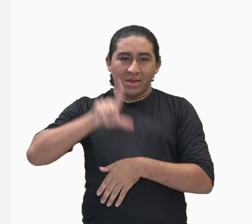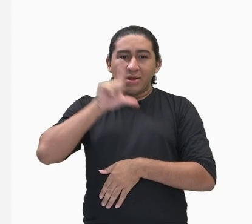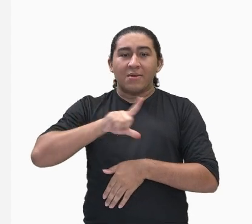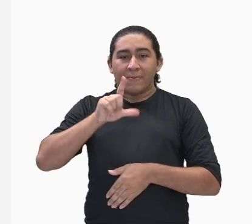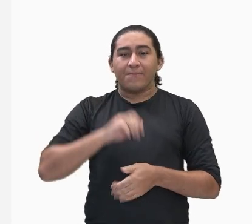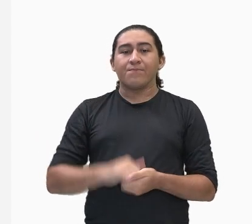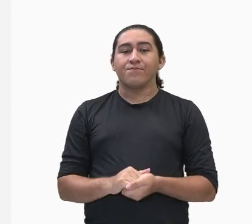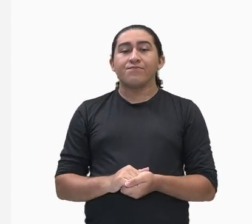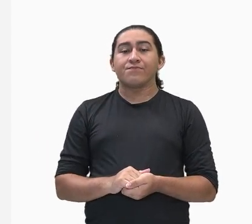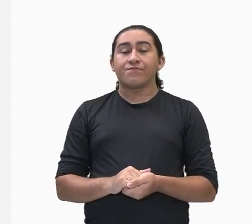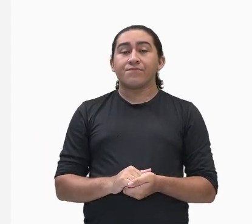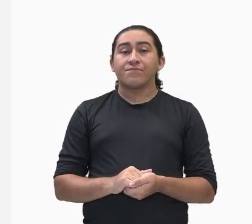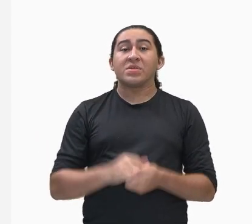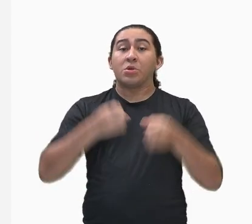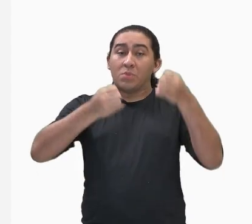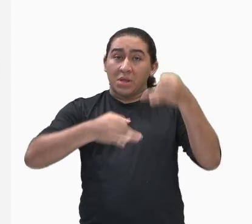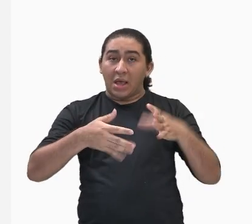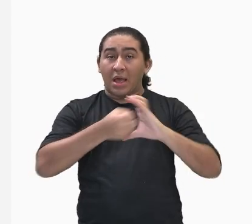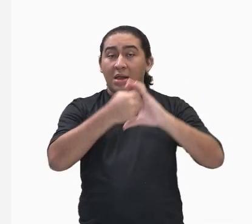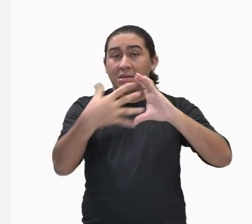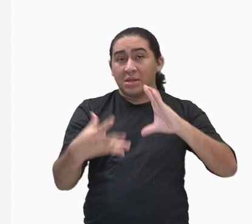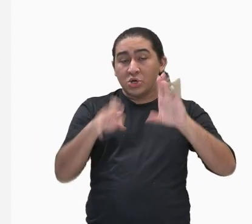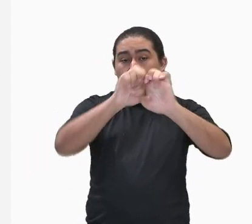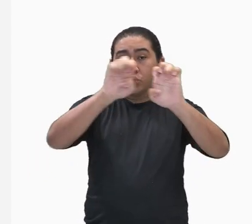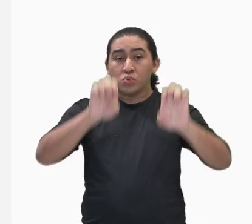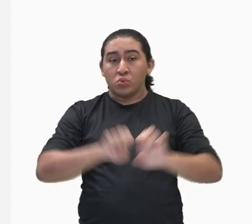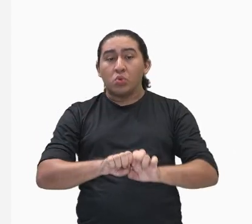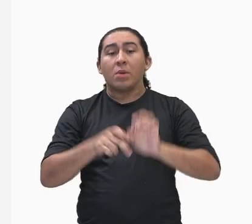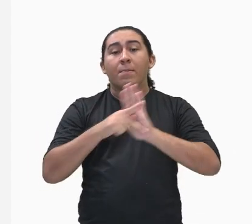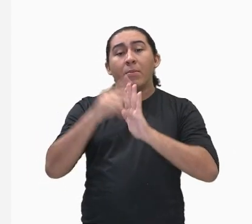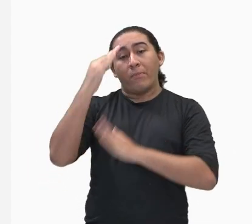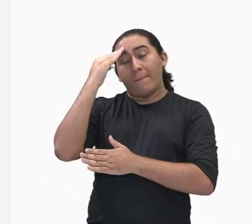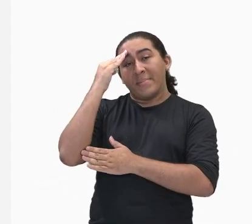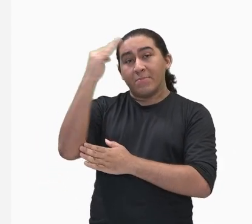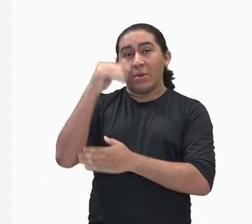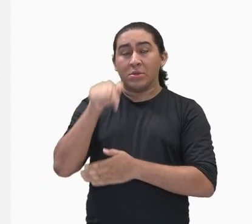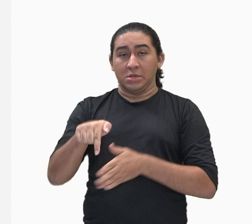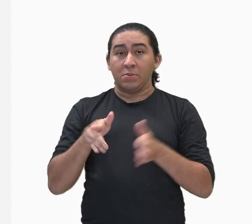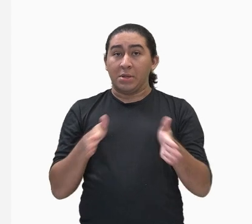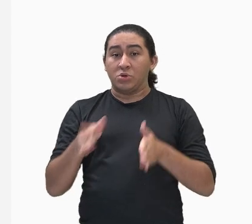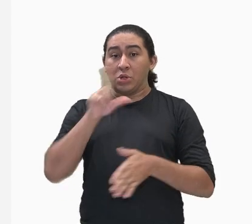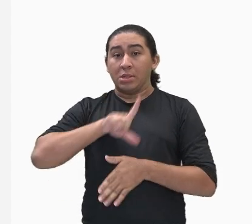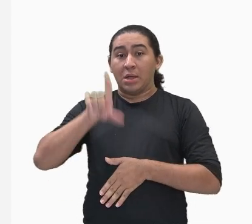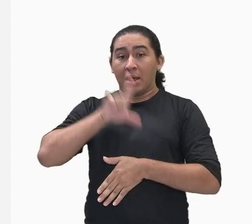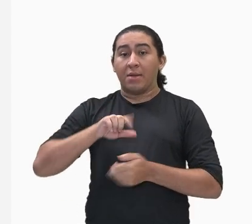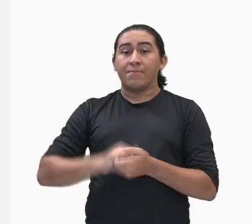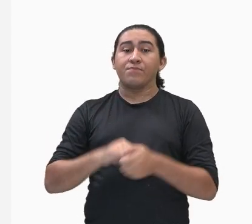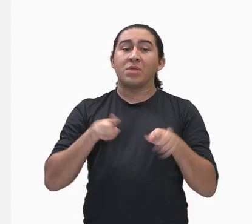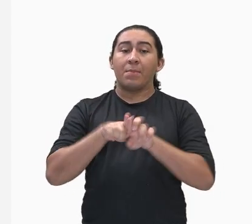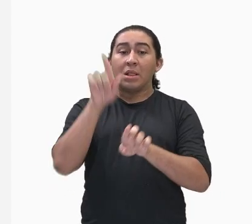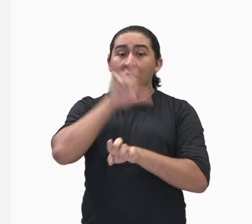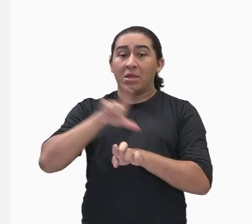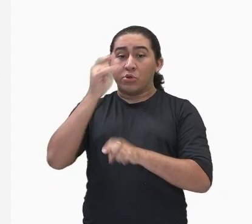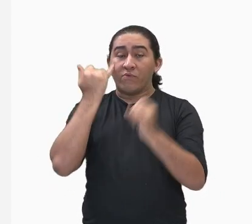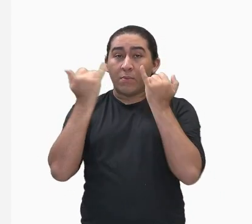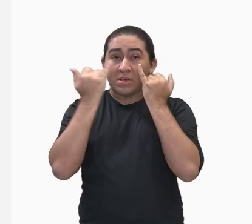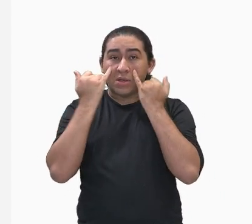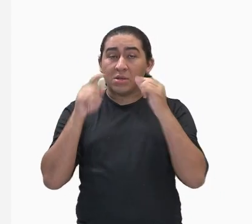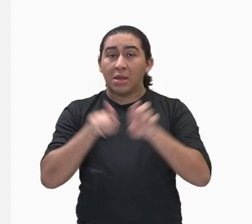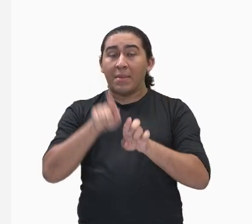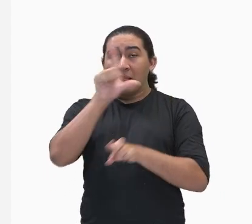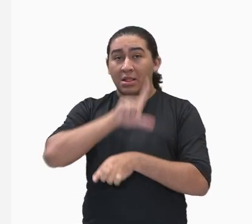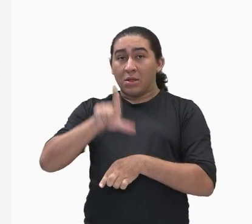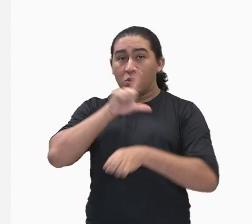literário, observações quanto à estética predominante do período literário, literatura de informação e literatura